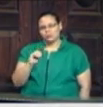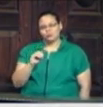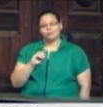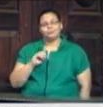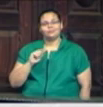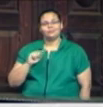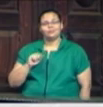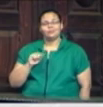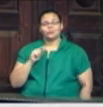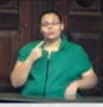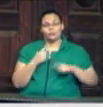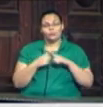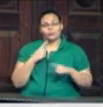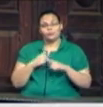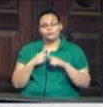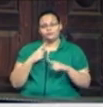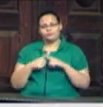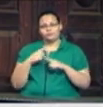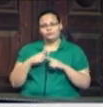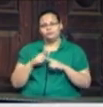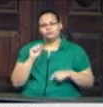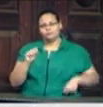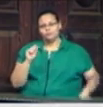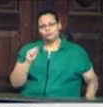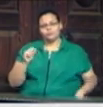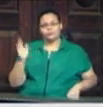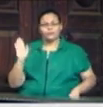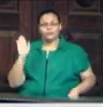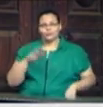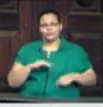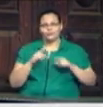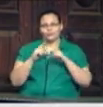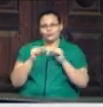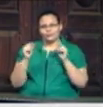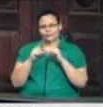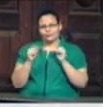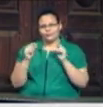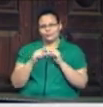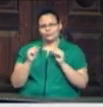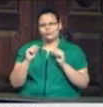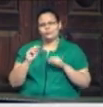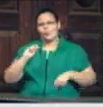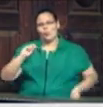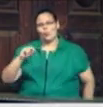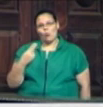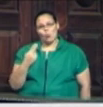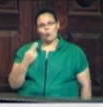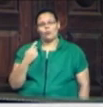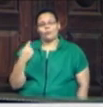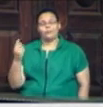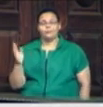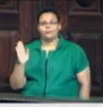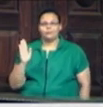Porque o que vem de Brasília, ou o que sinaliza vir,